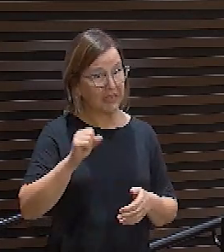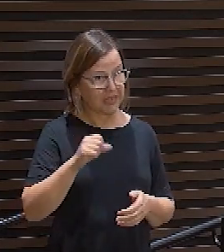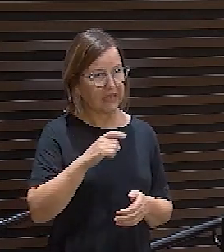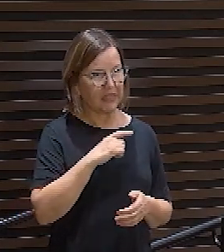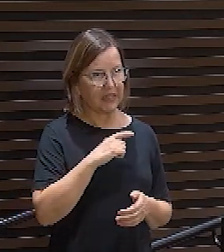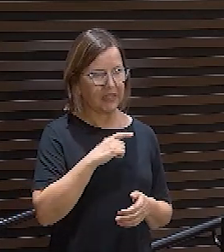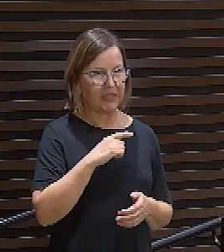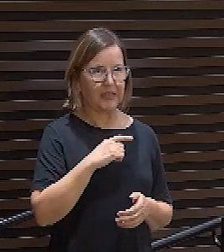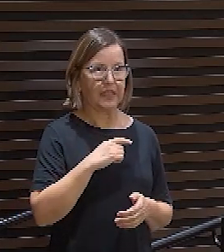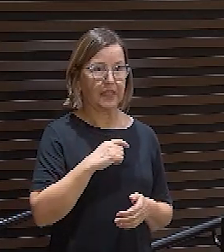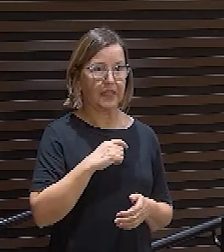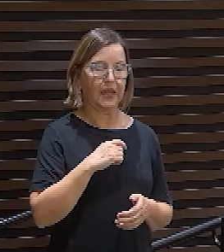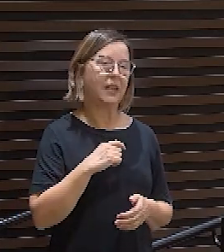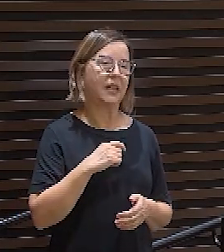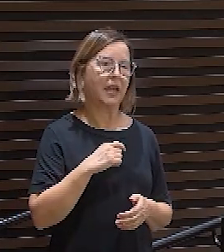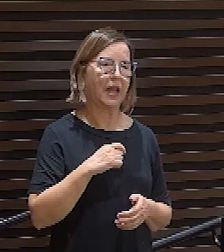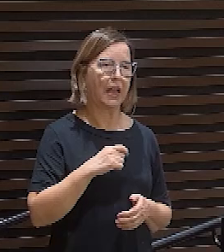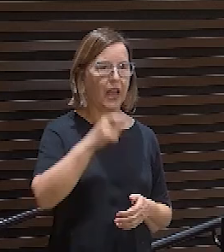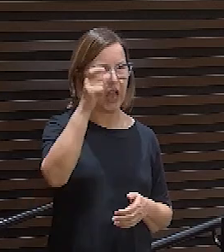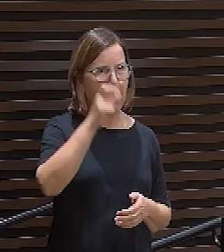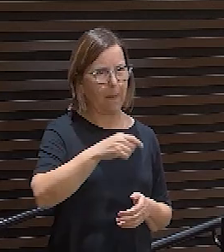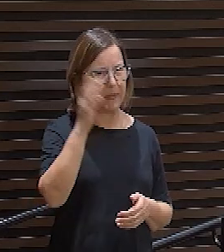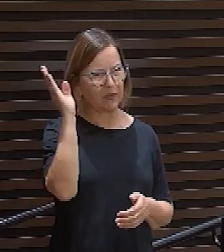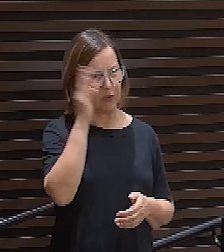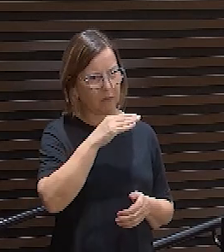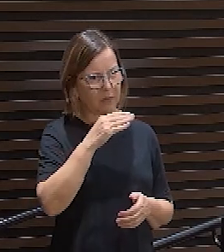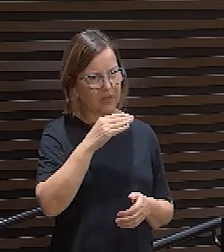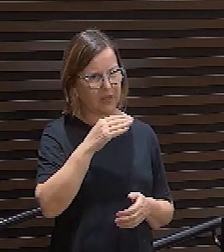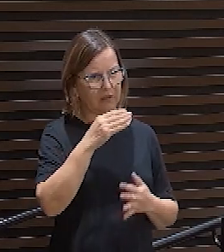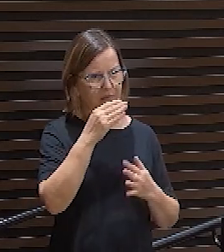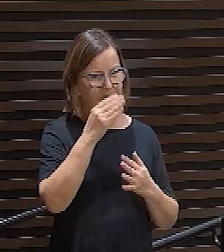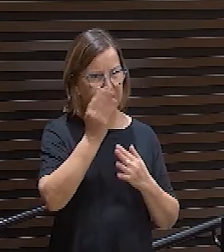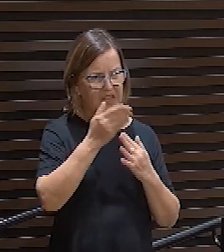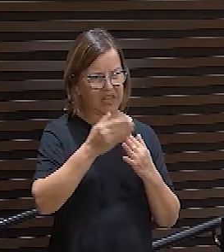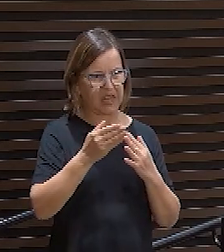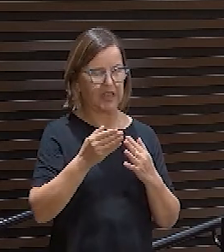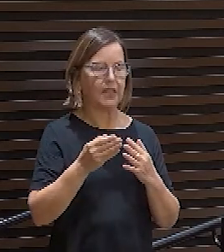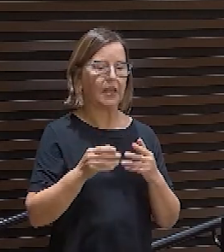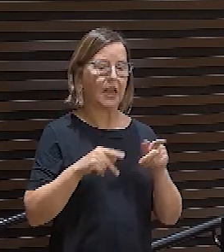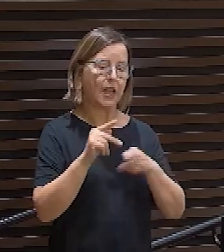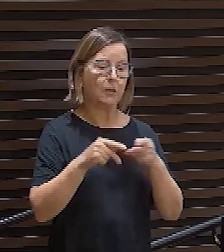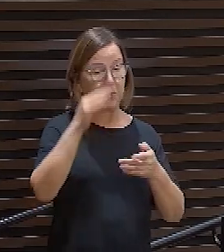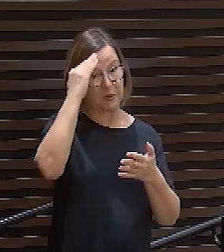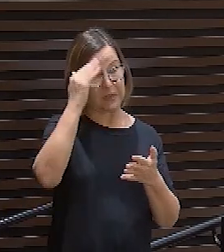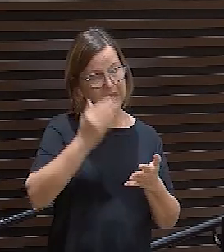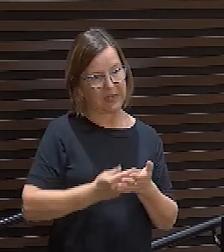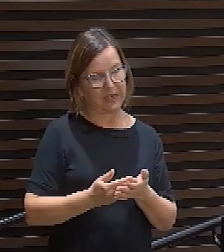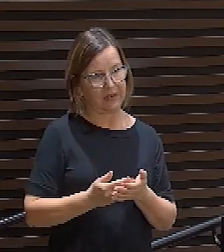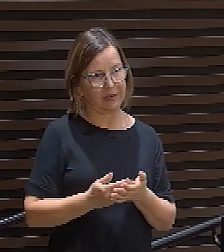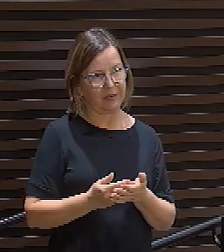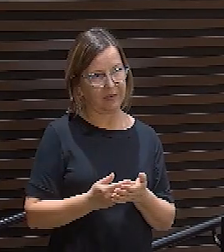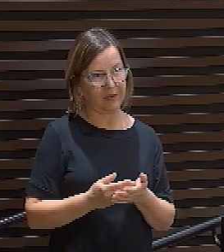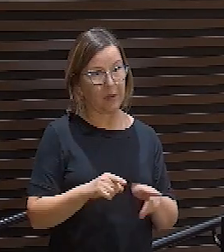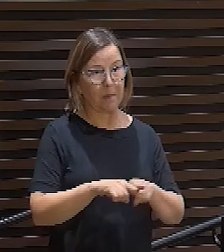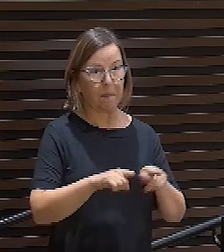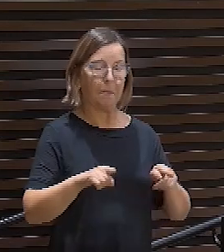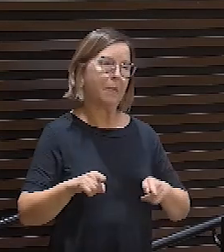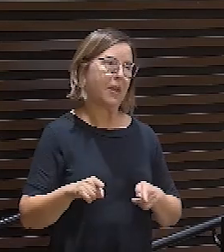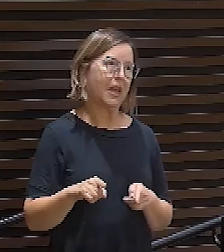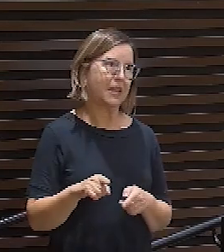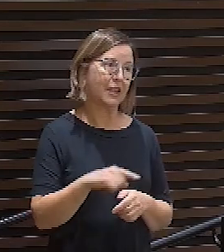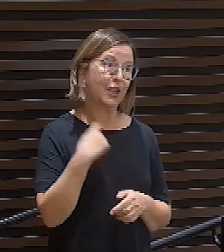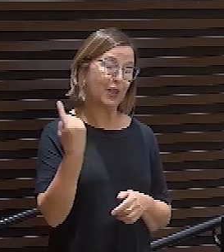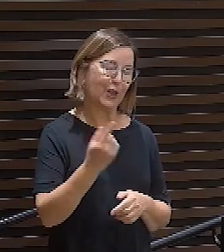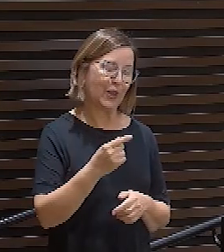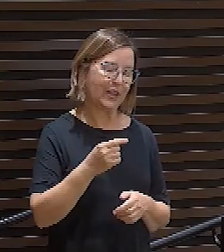o bode no meio da ovelha, existe os ímpios no meio dos santos, é fato. Mas tantas vezes, nós, os que nascemos